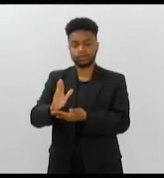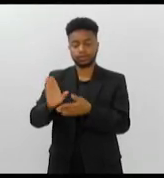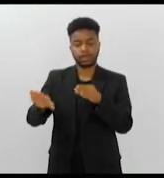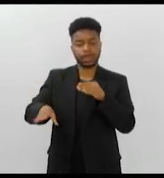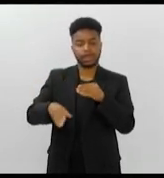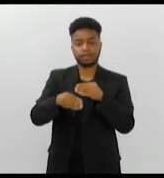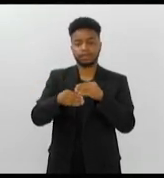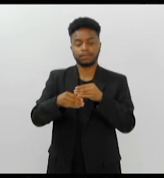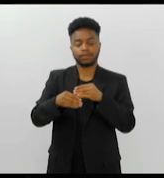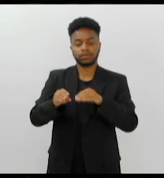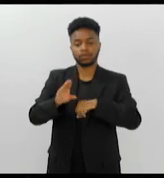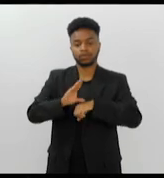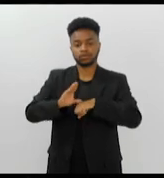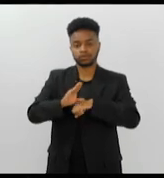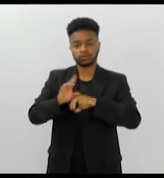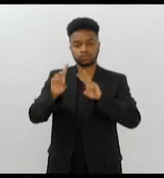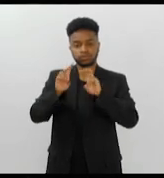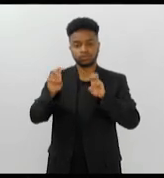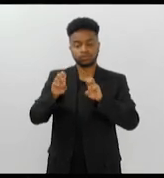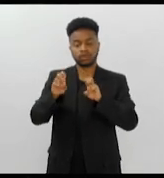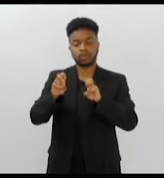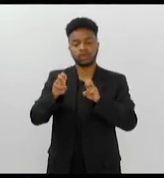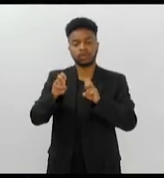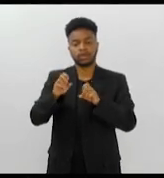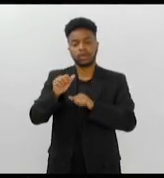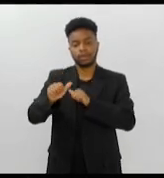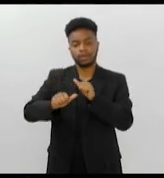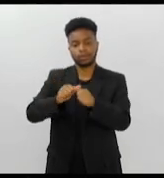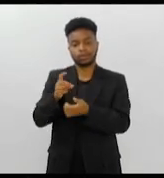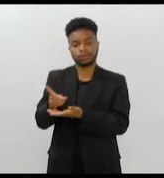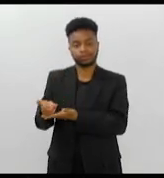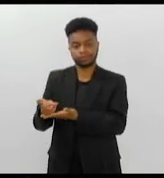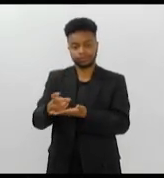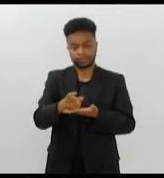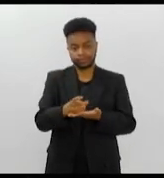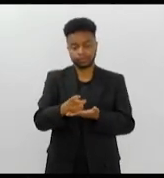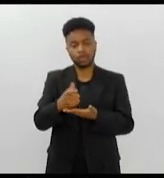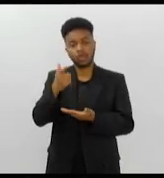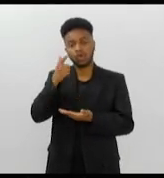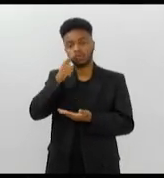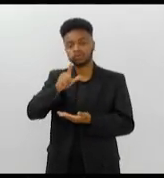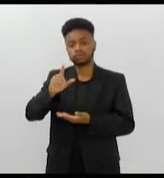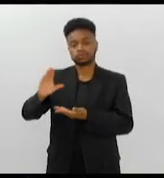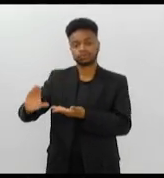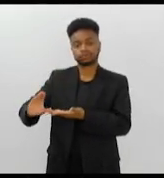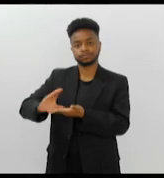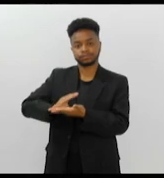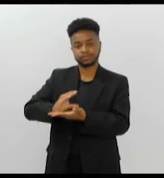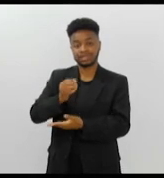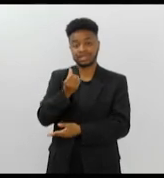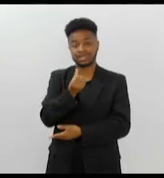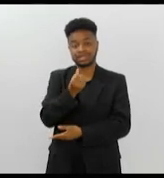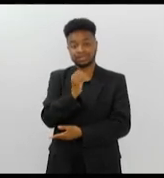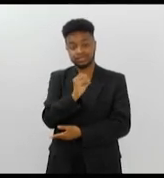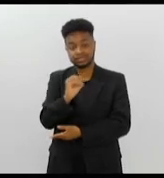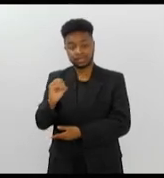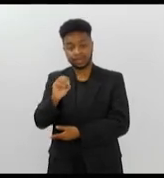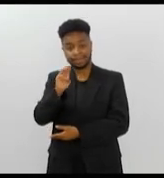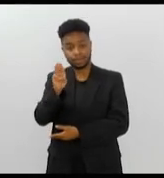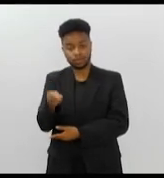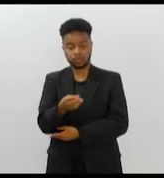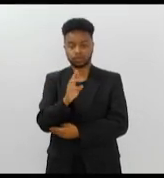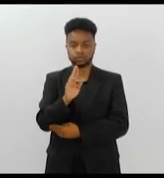constitucional da reforma tributária colocaria no cofes públicos 600 milhões